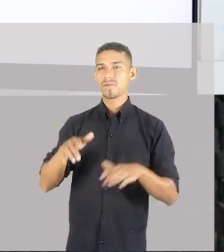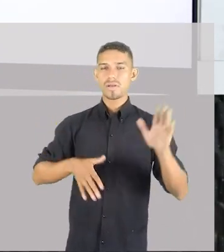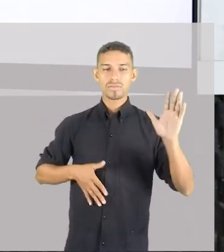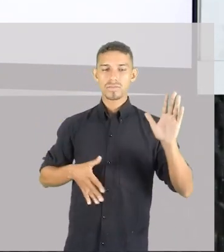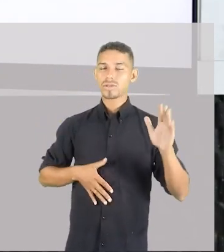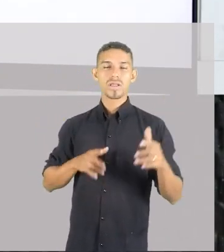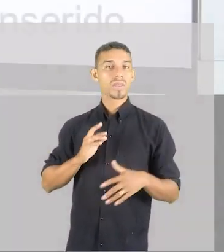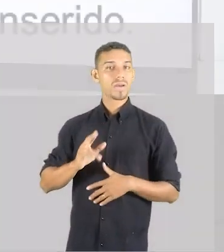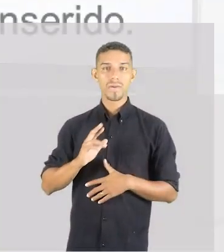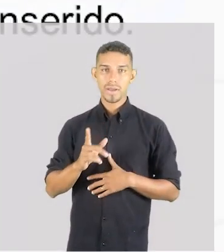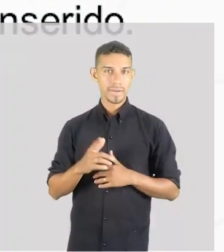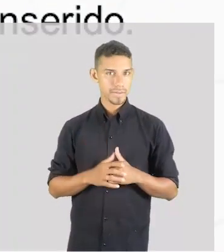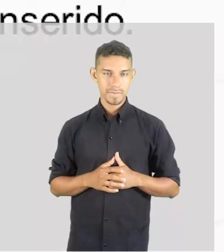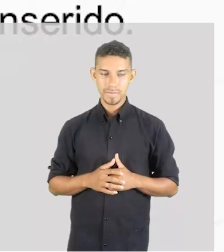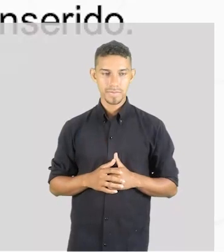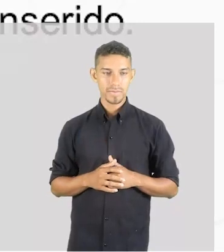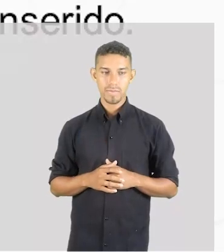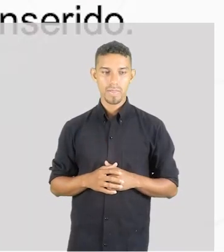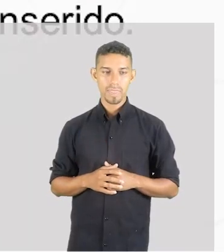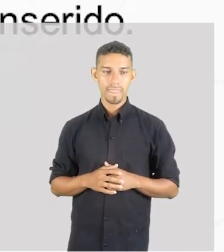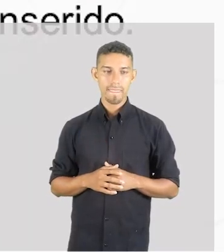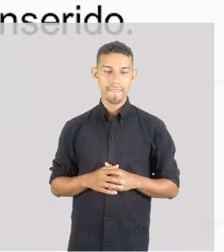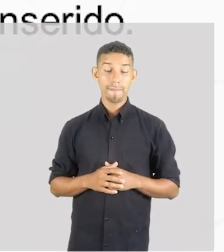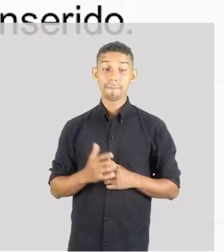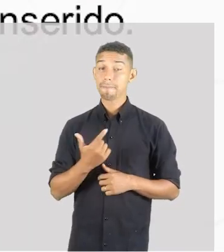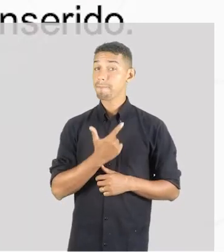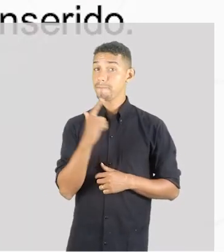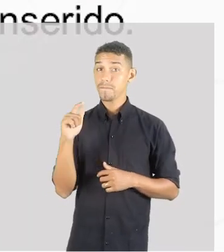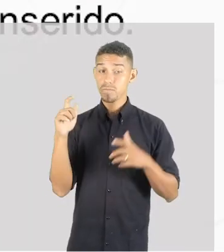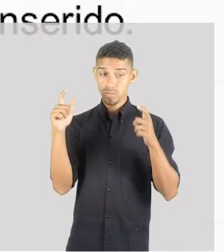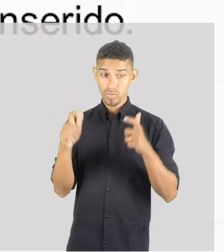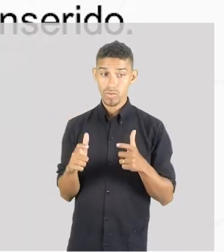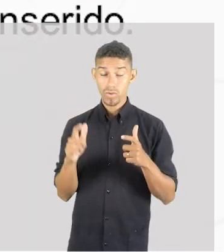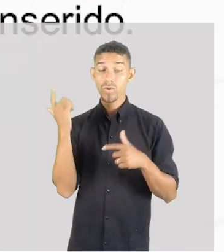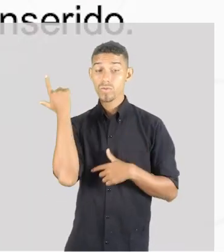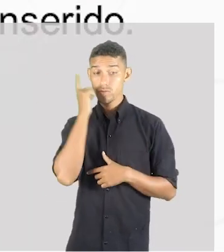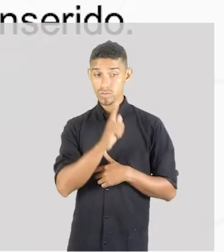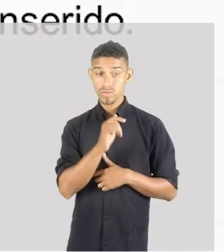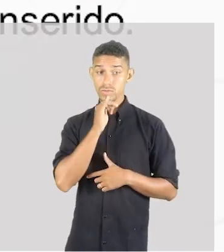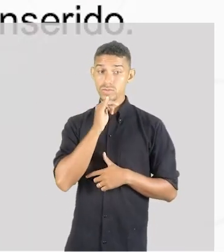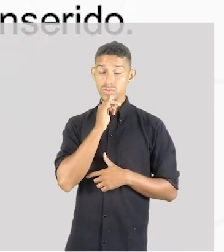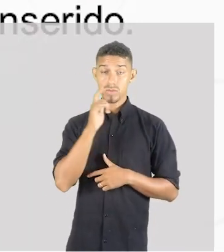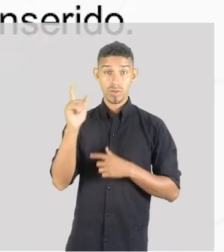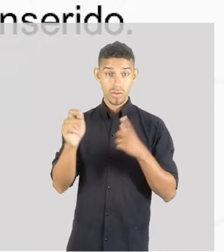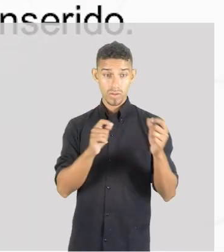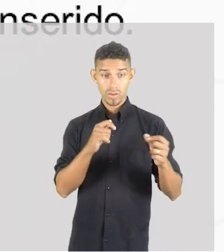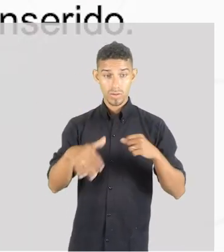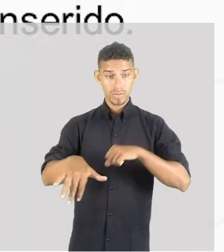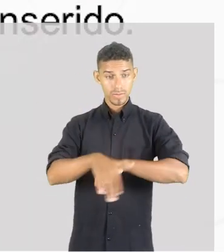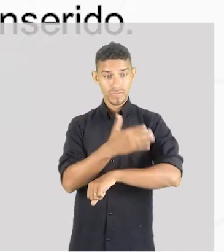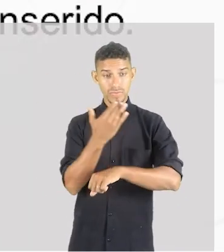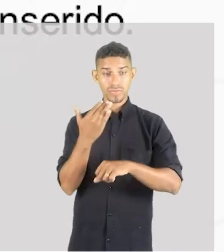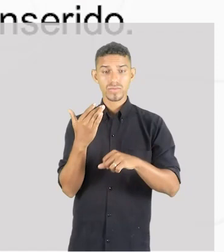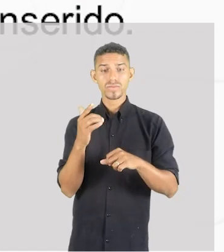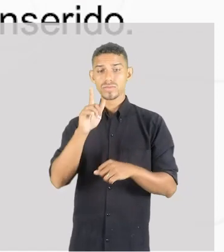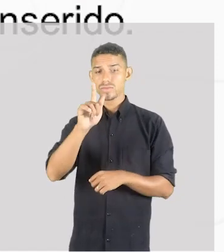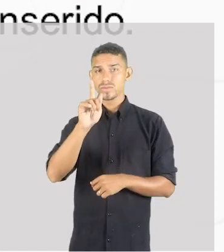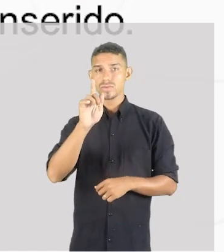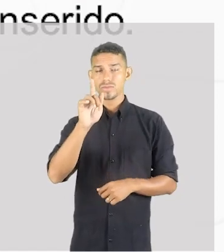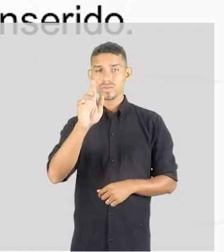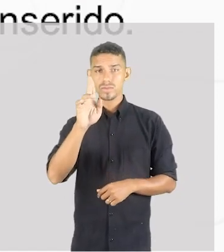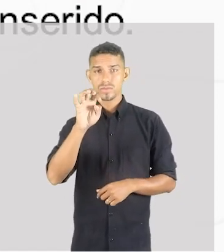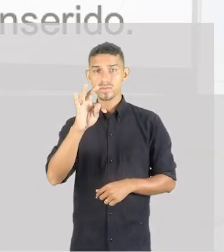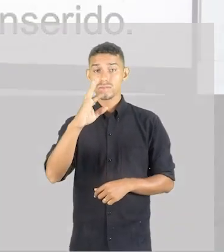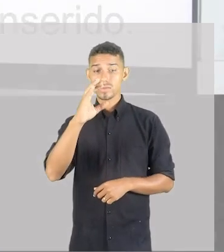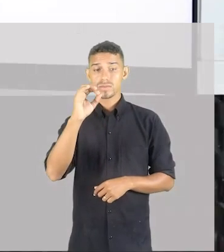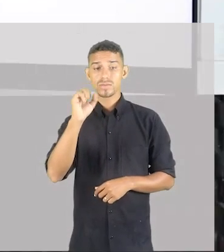é vagabundagem a gente entra num outro Campo que ganhou a saiu das Ruas dos guetos e ganhou os